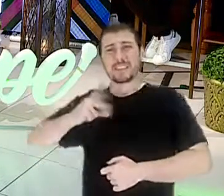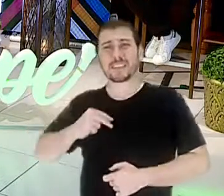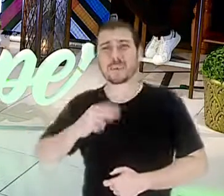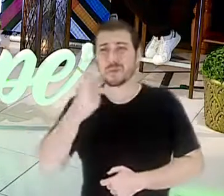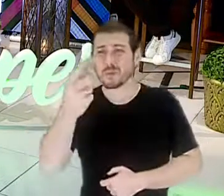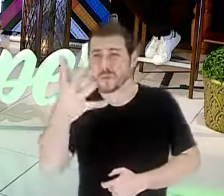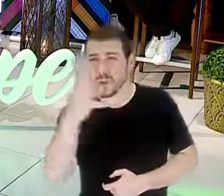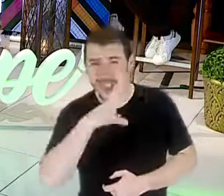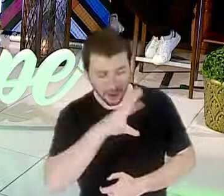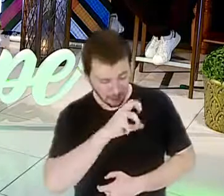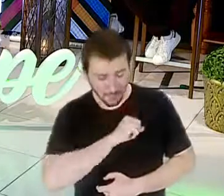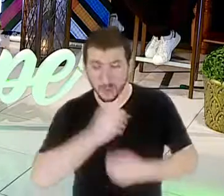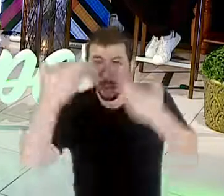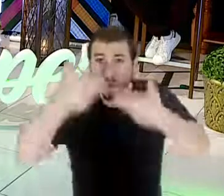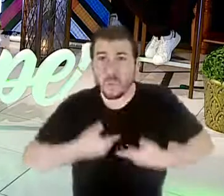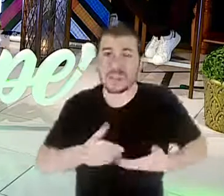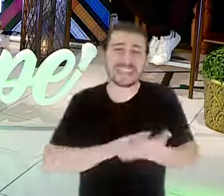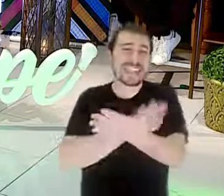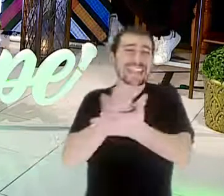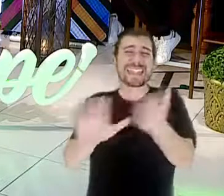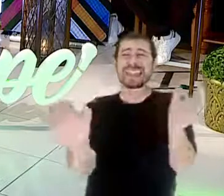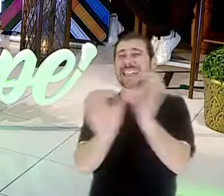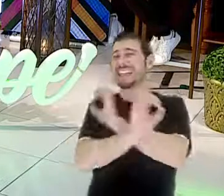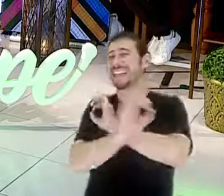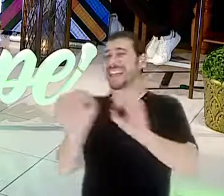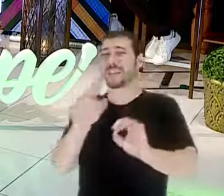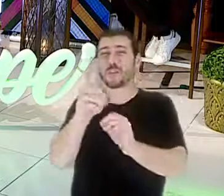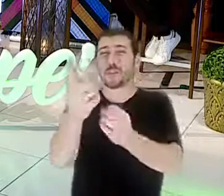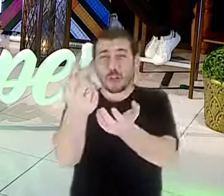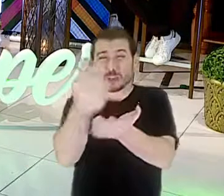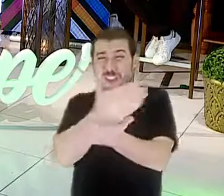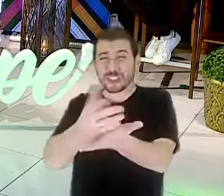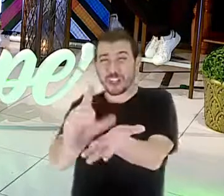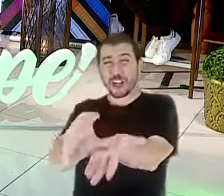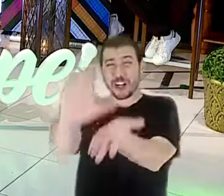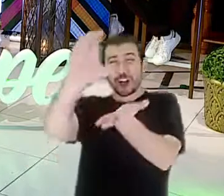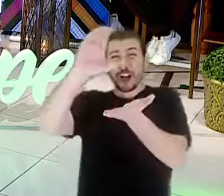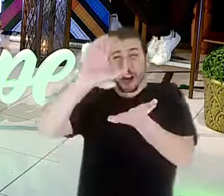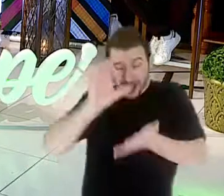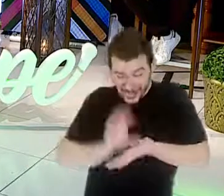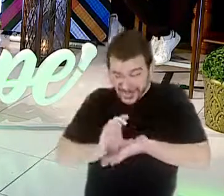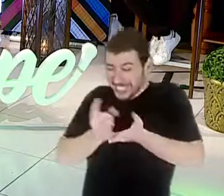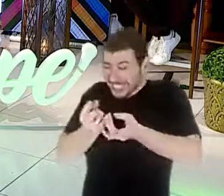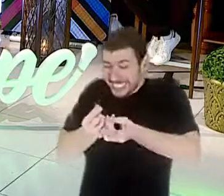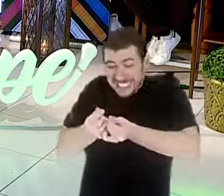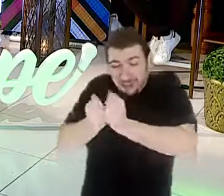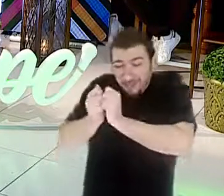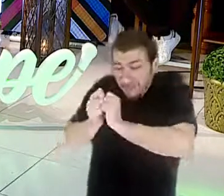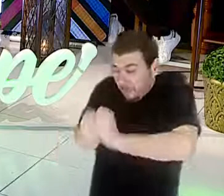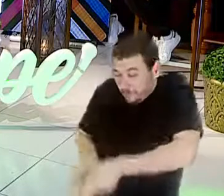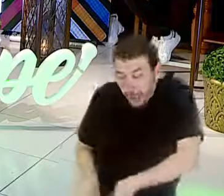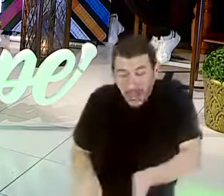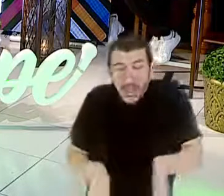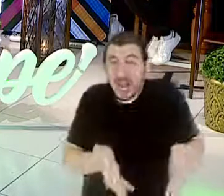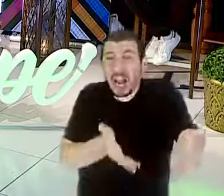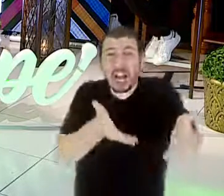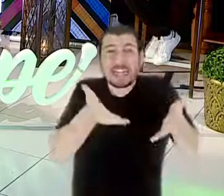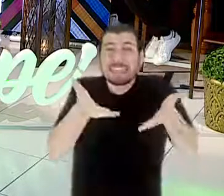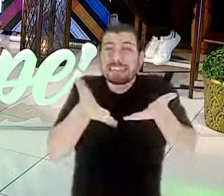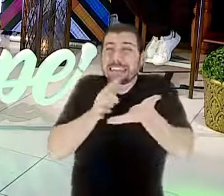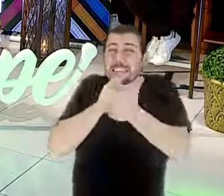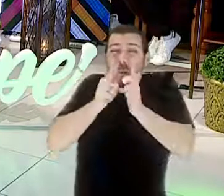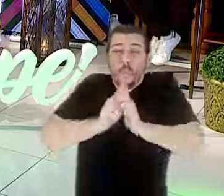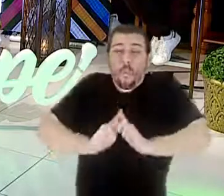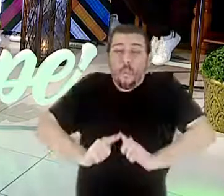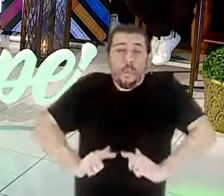teu amor. Pai, eu tudo gastei sem nada querer.